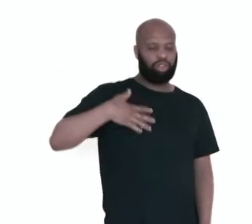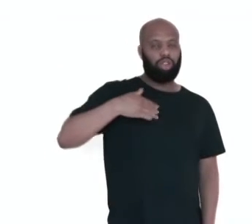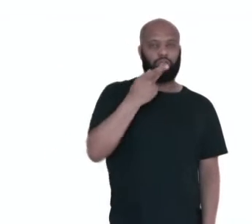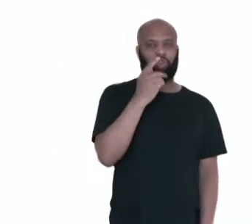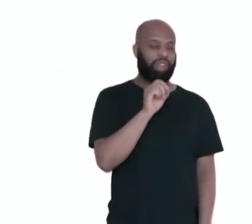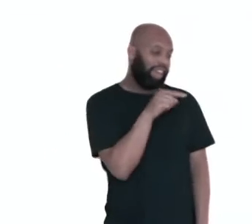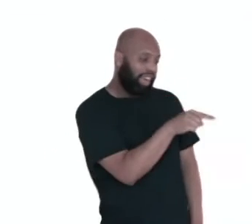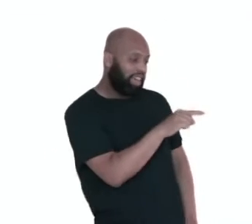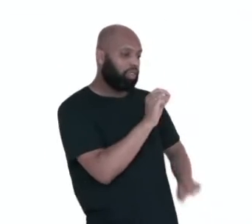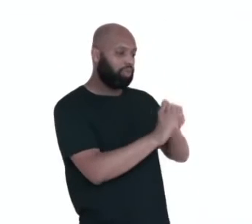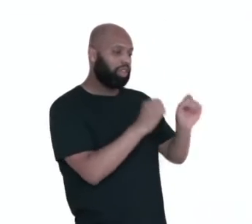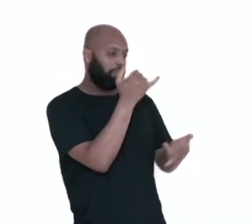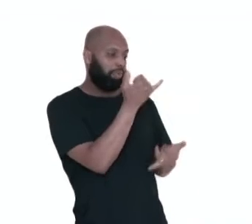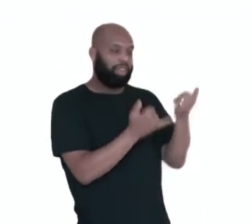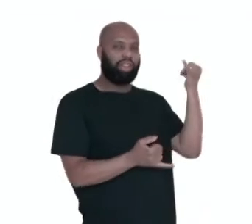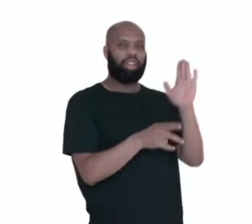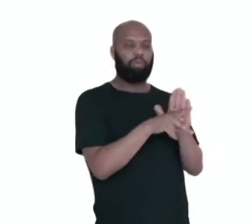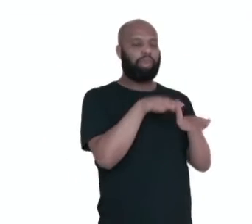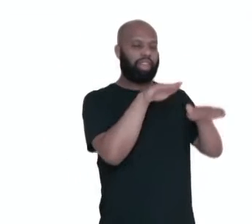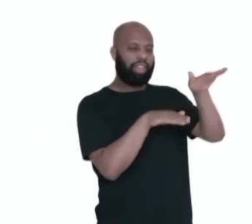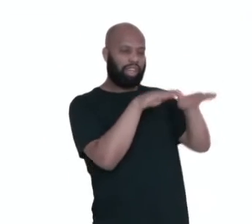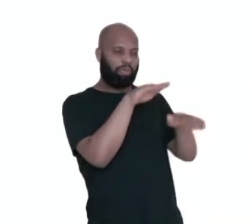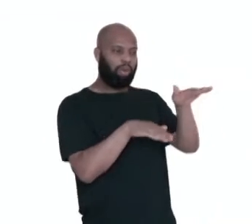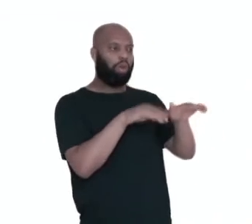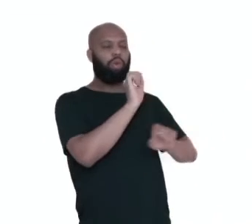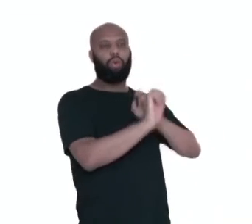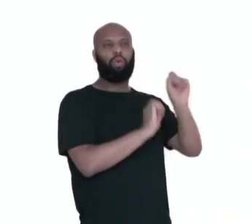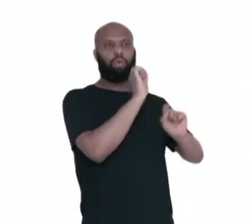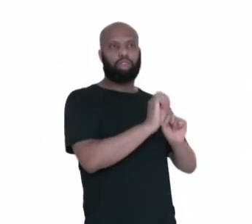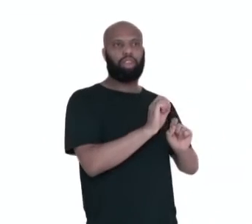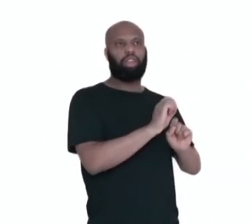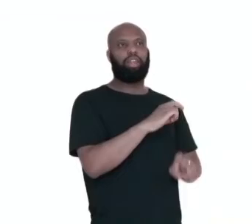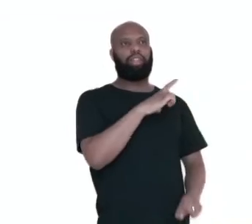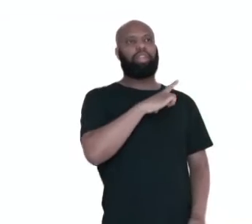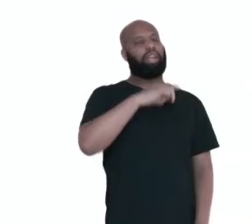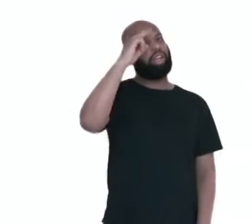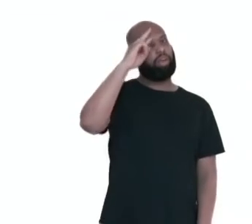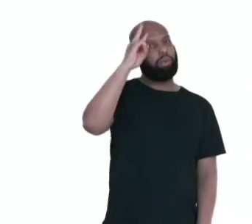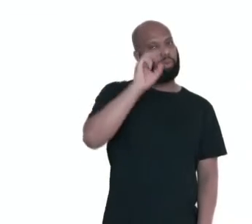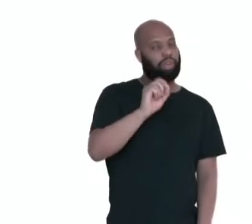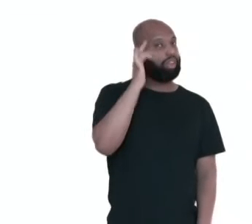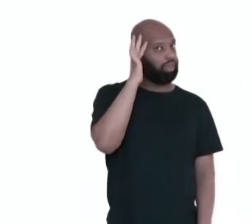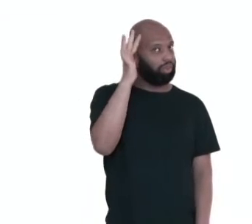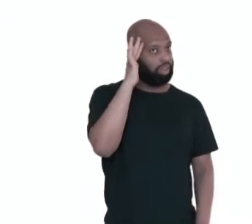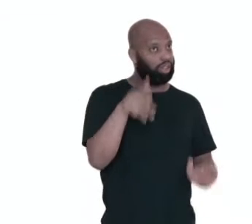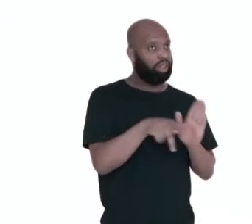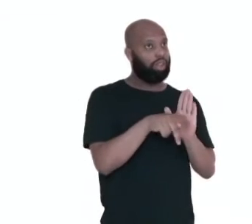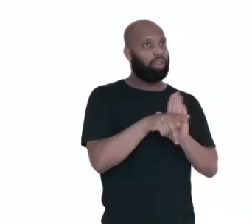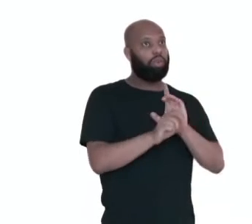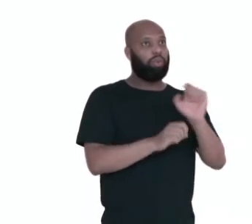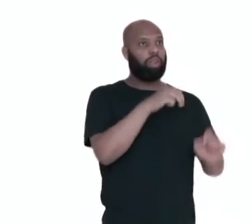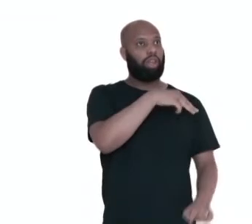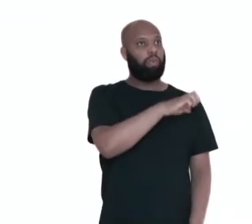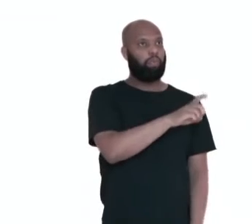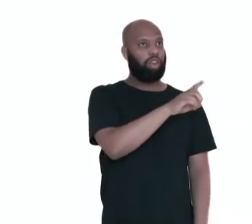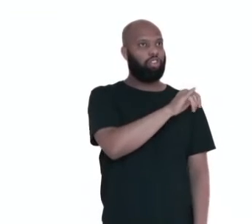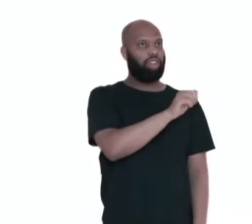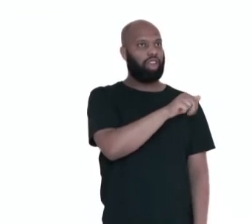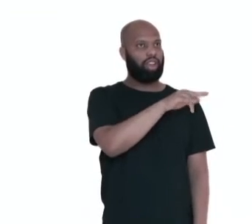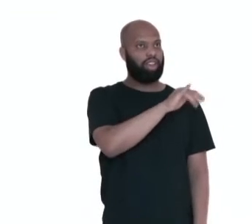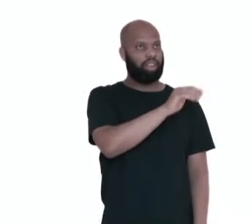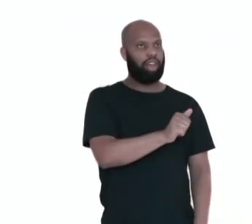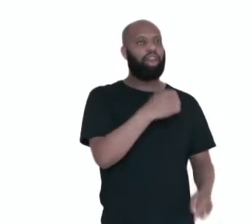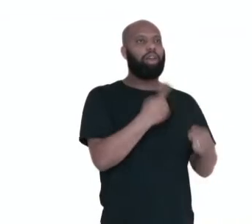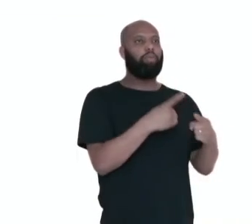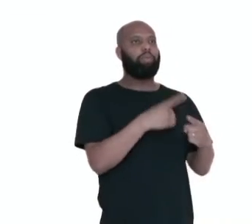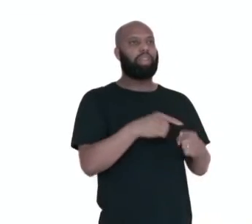virtude é um meio-termo equilibrado entre extremos. Aí a gente tem que lembrar a teoria da mediania, já comento com vocês. Enquanto